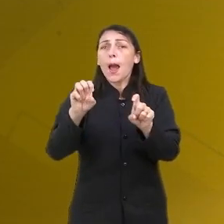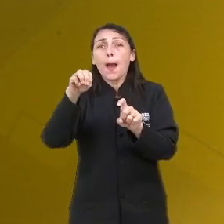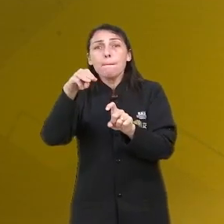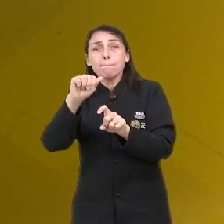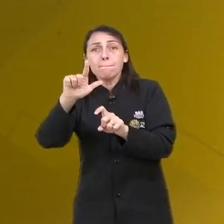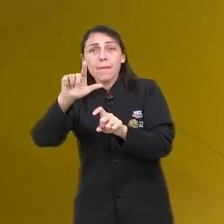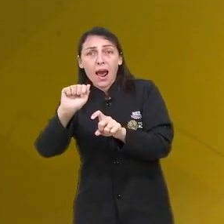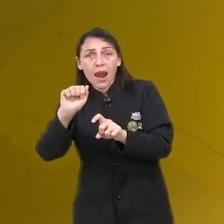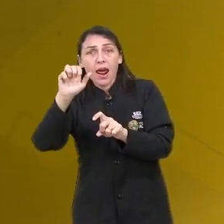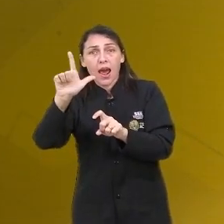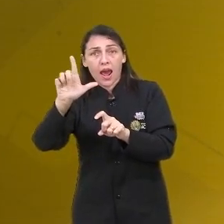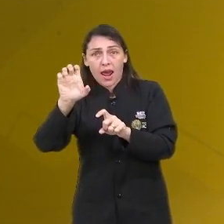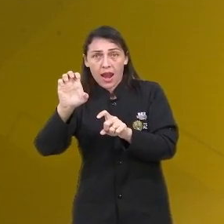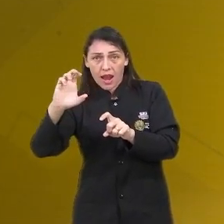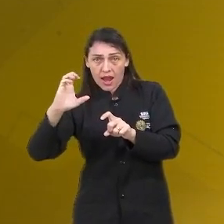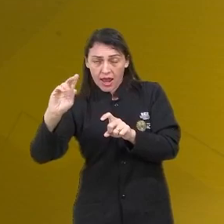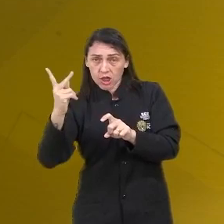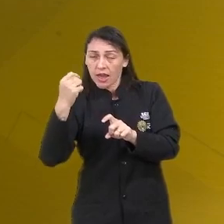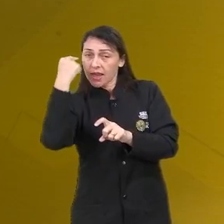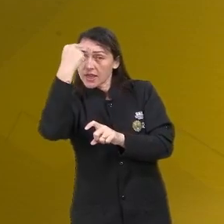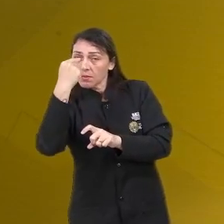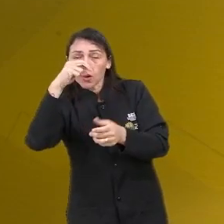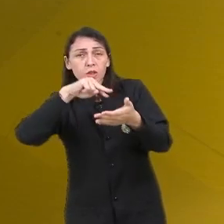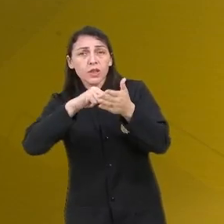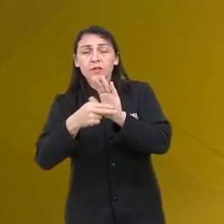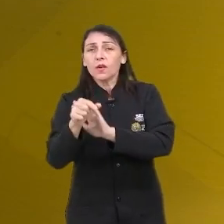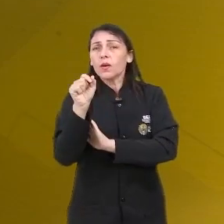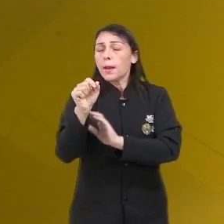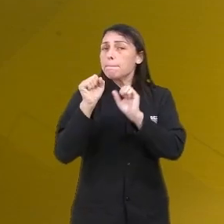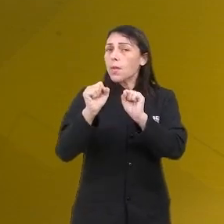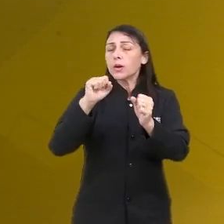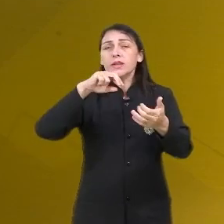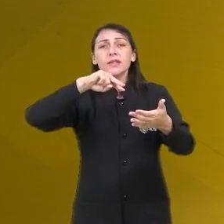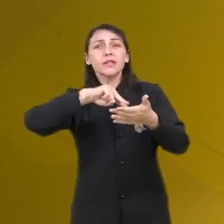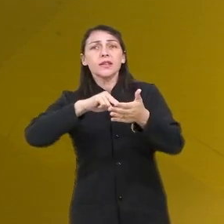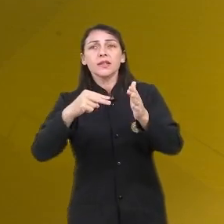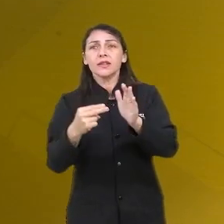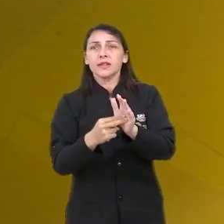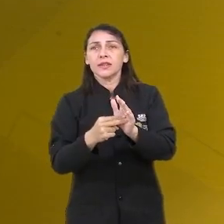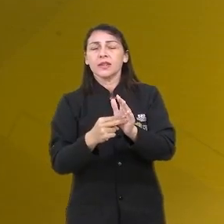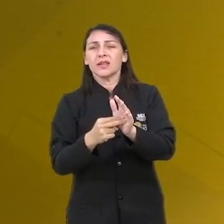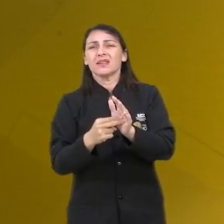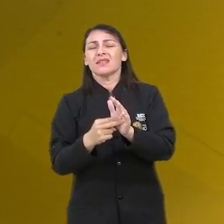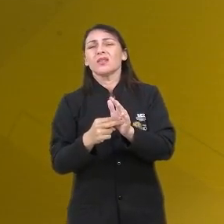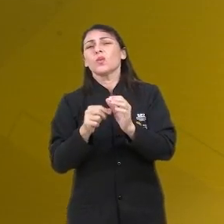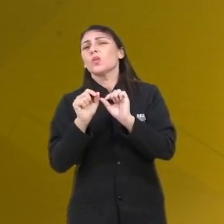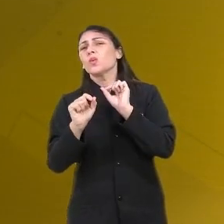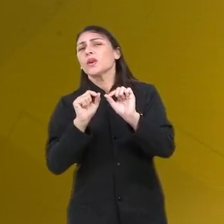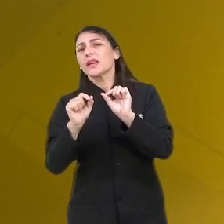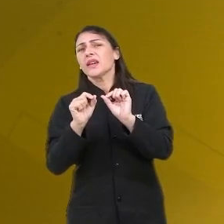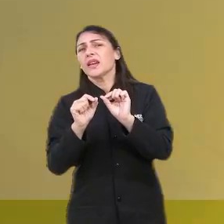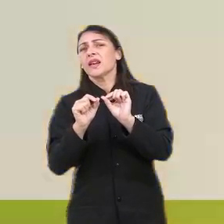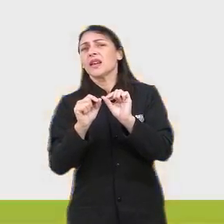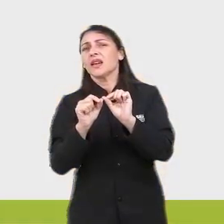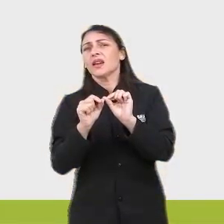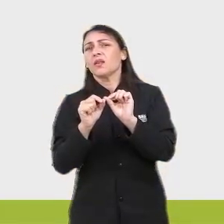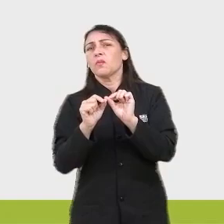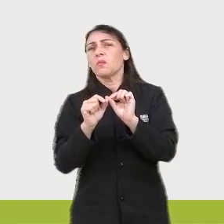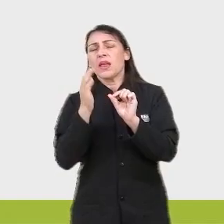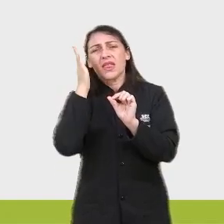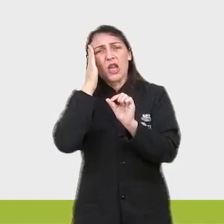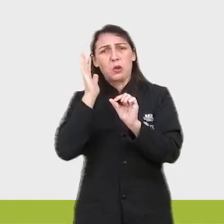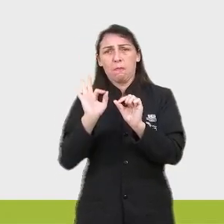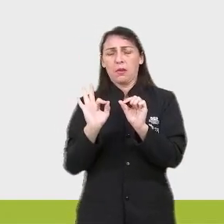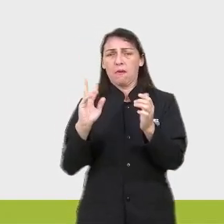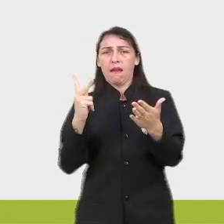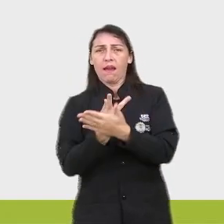leche? Em espanhol, mala leche pode significar má intenção, uma má índole. A pergunta